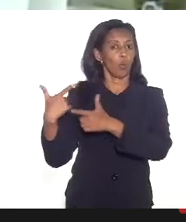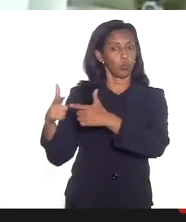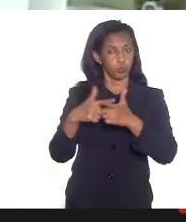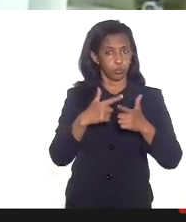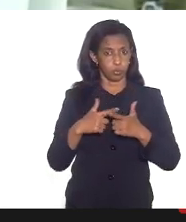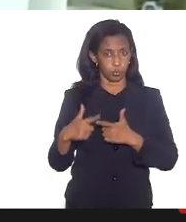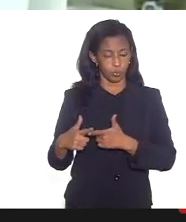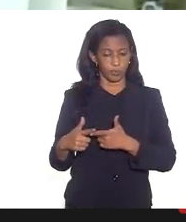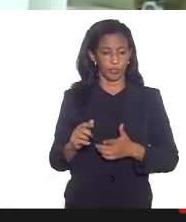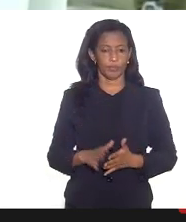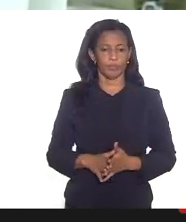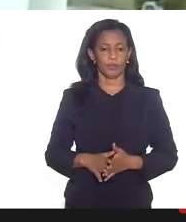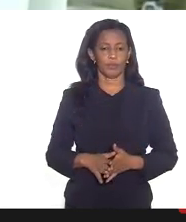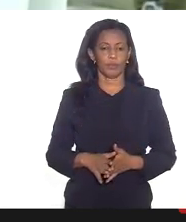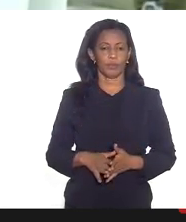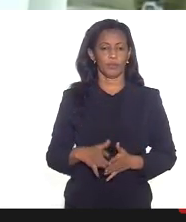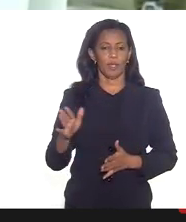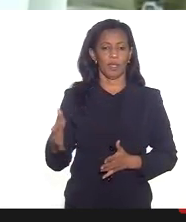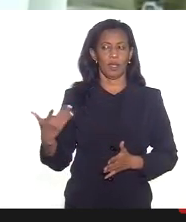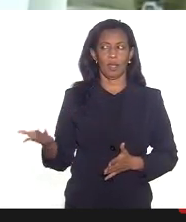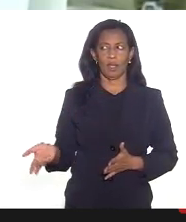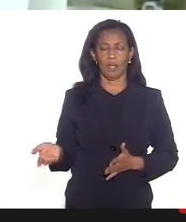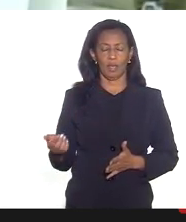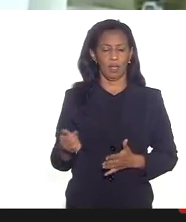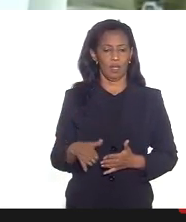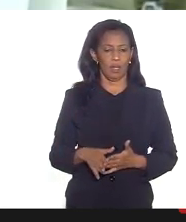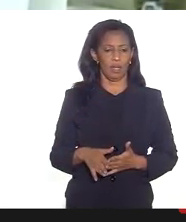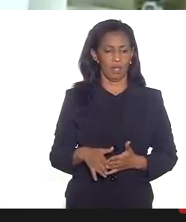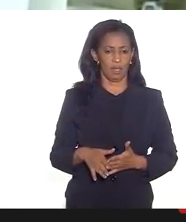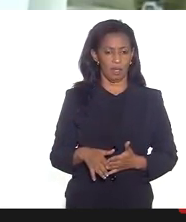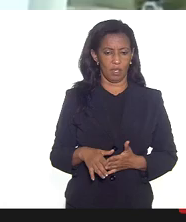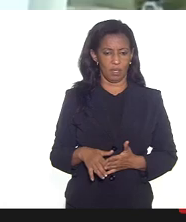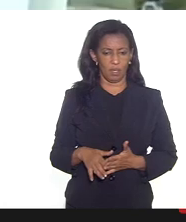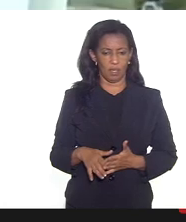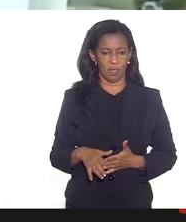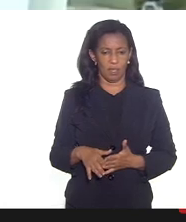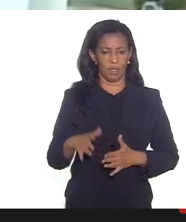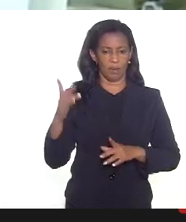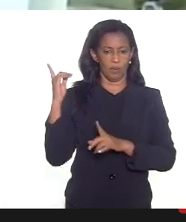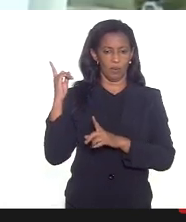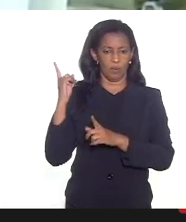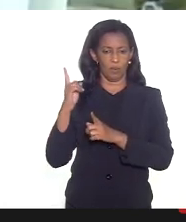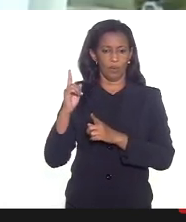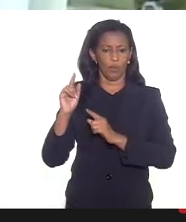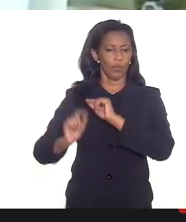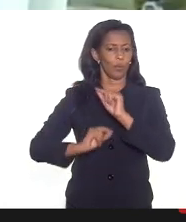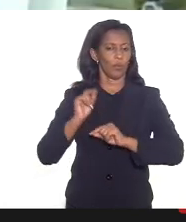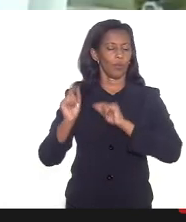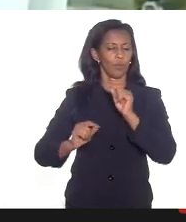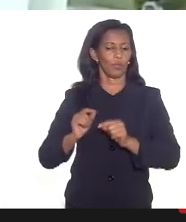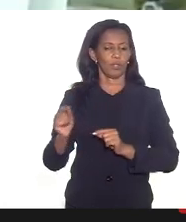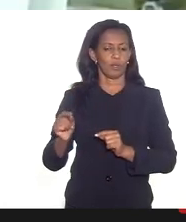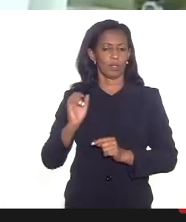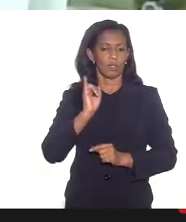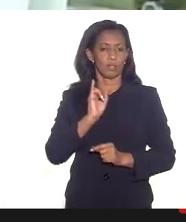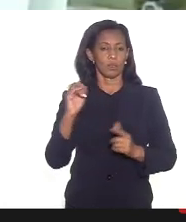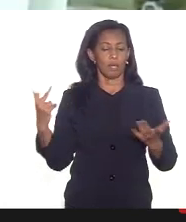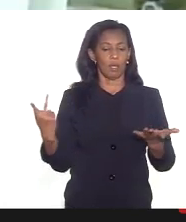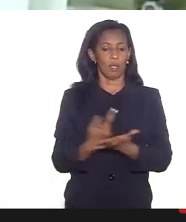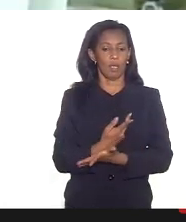é ela não teria que apresentar anotar o que ela devia se